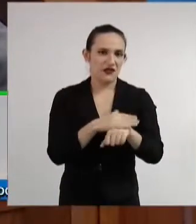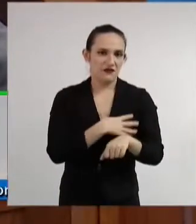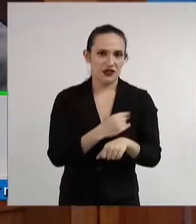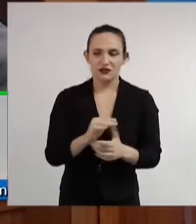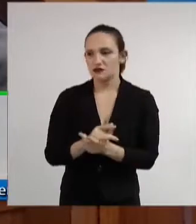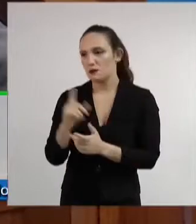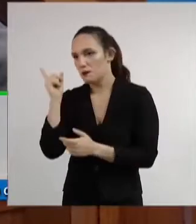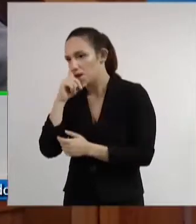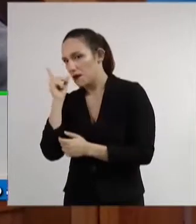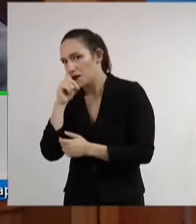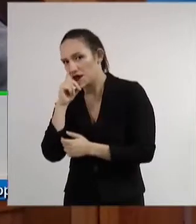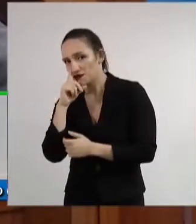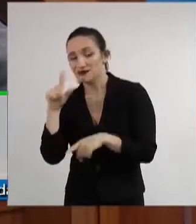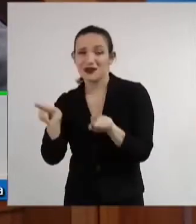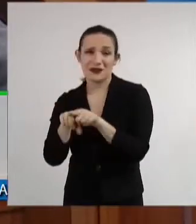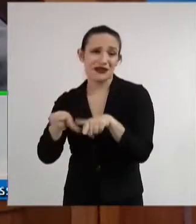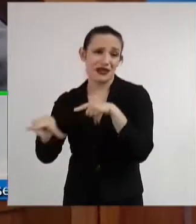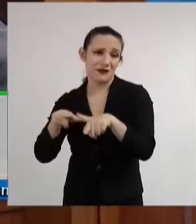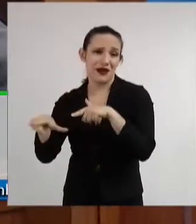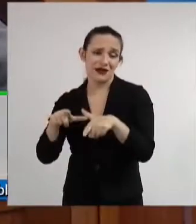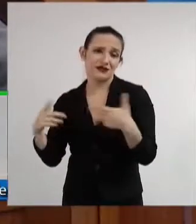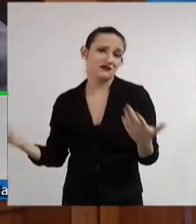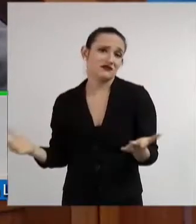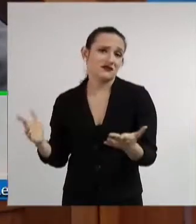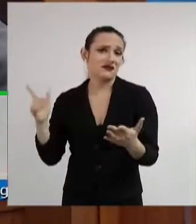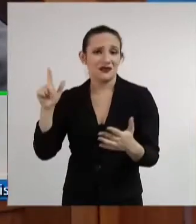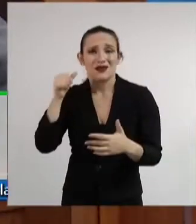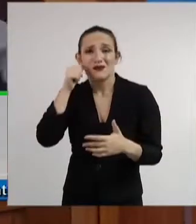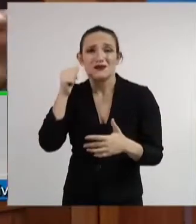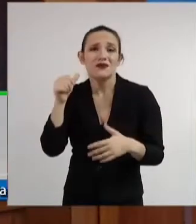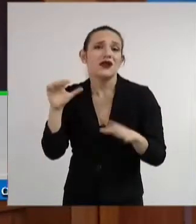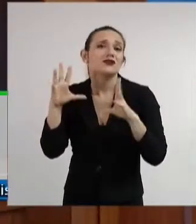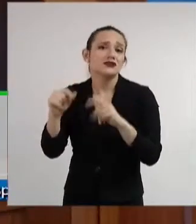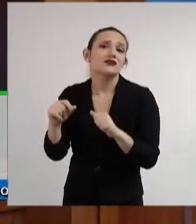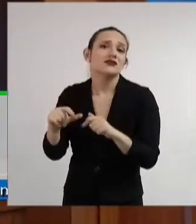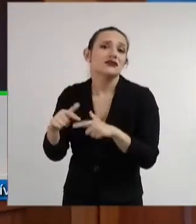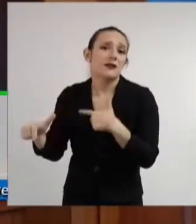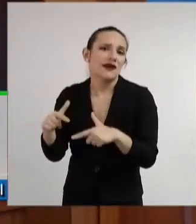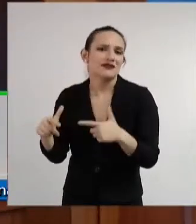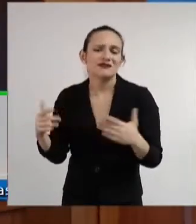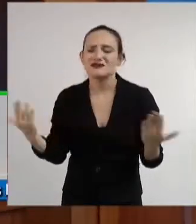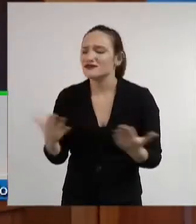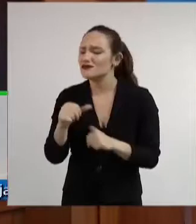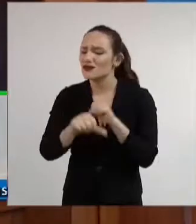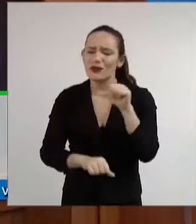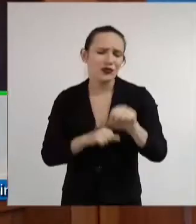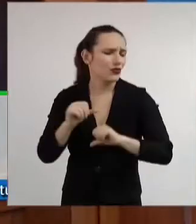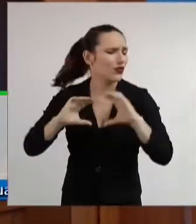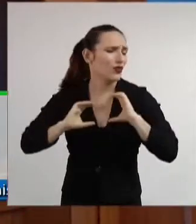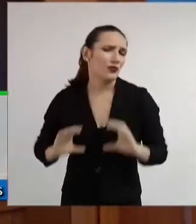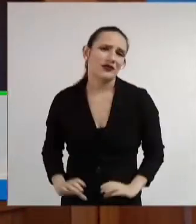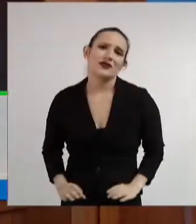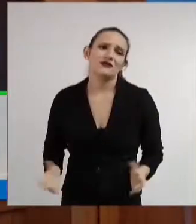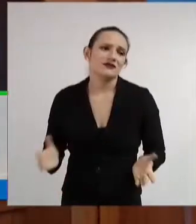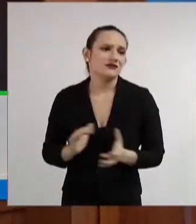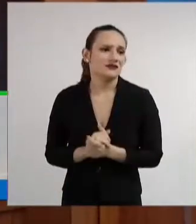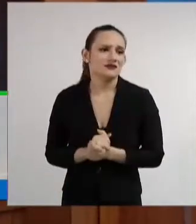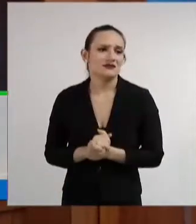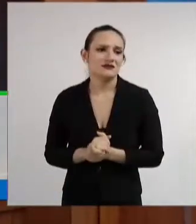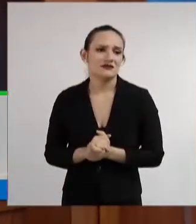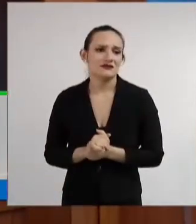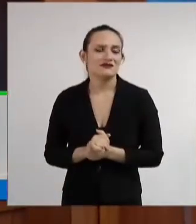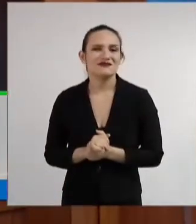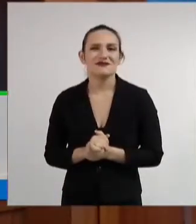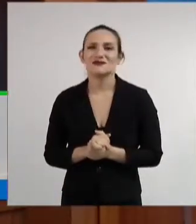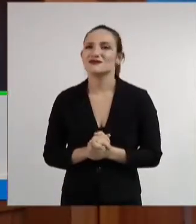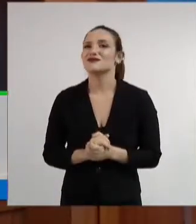mãe está também correndo atrás, a grande maioria trabalhando. Há uma mudança de comportamento e isso